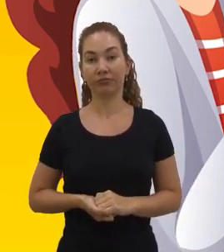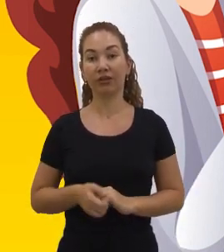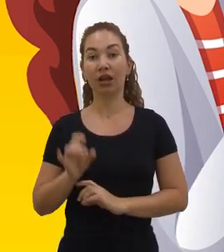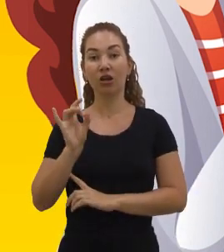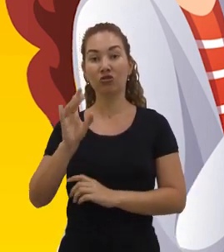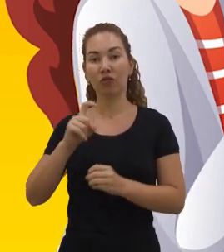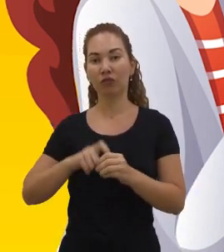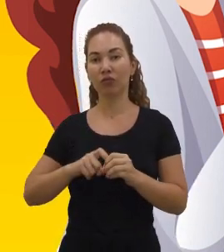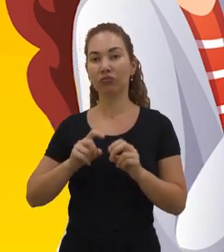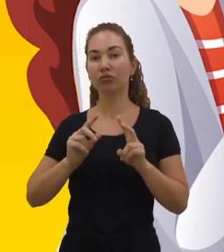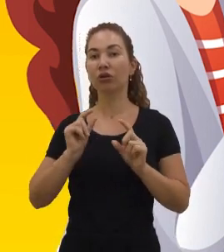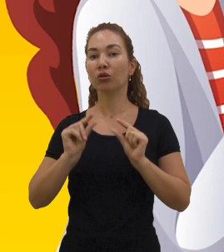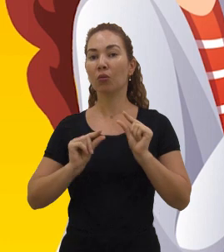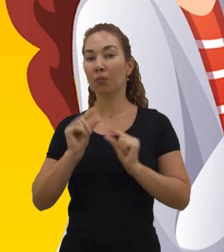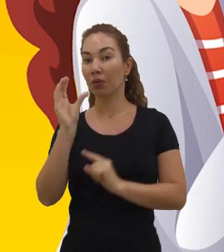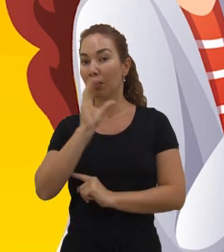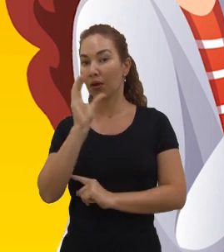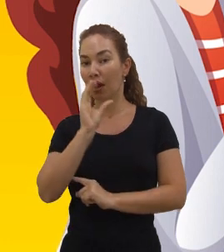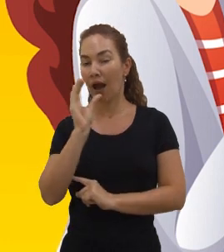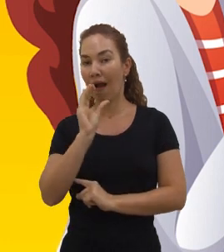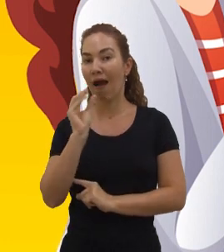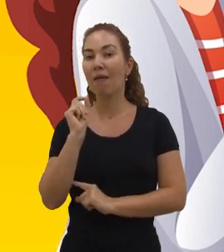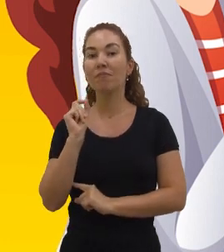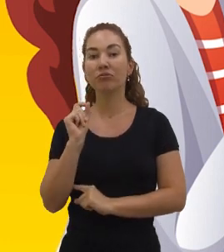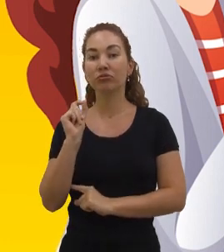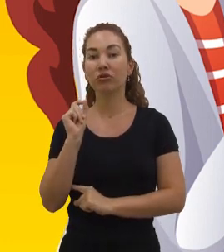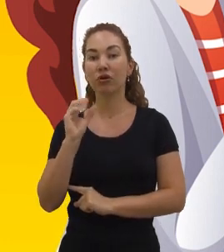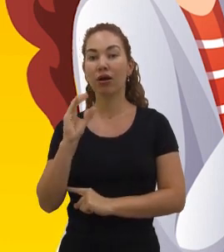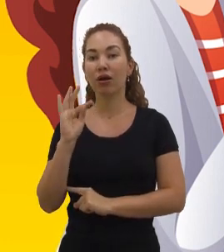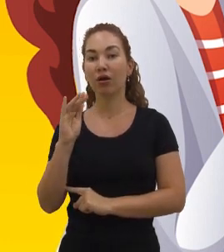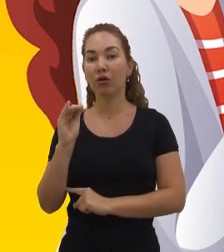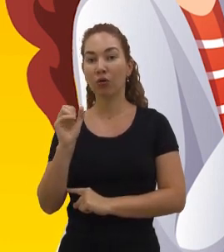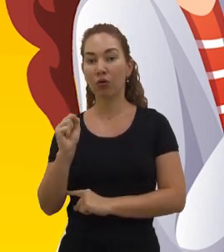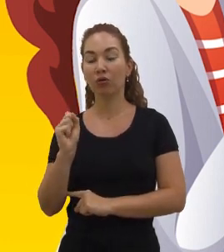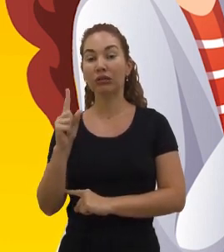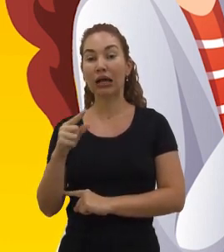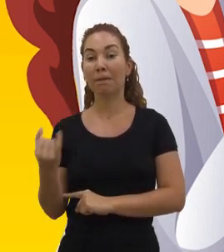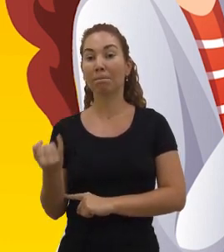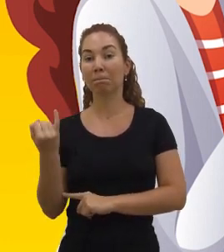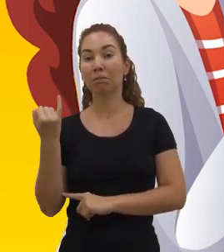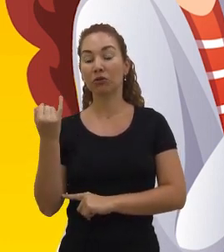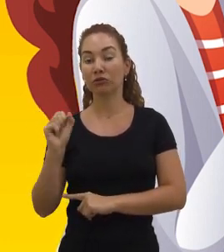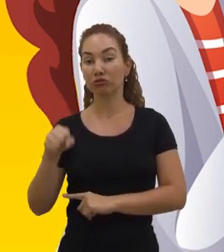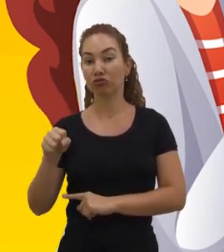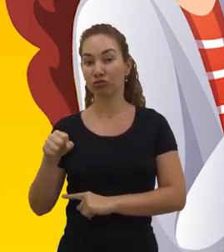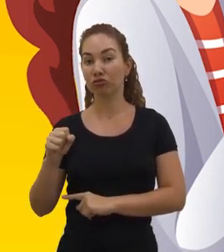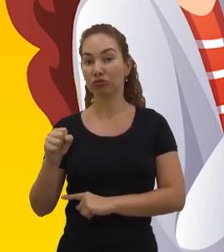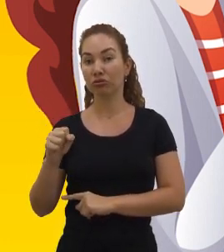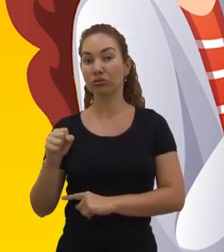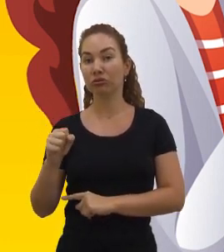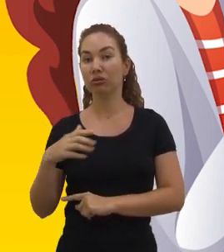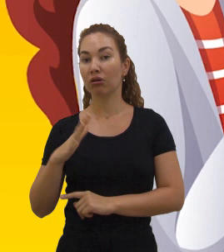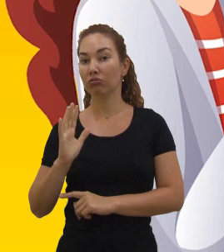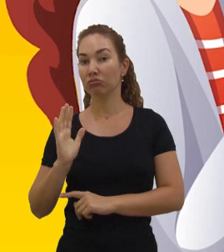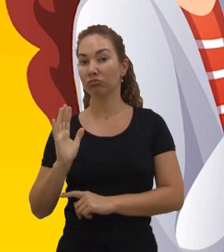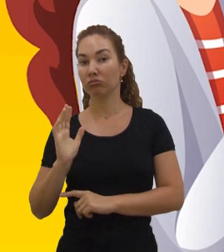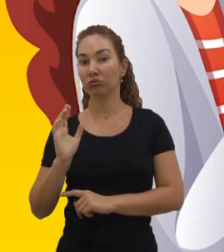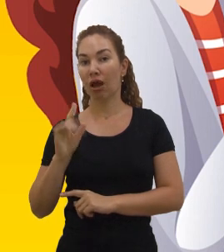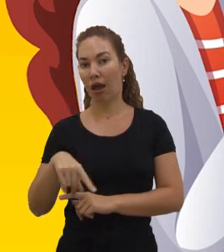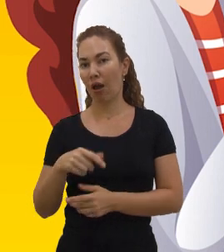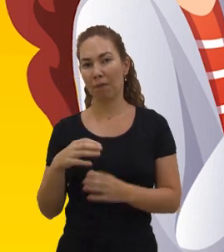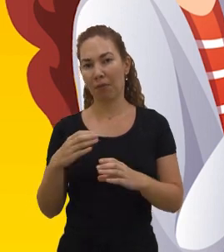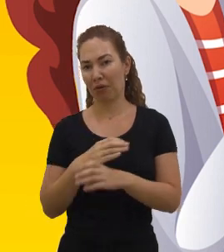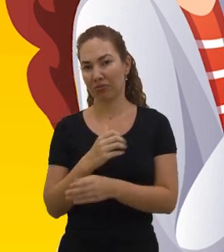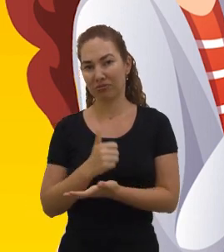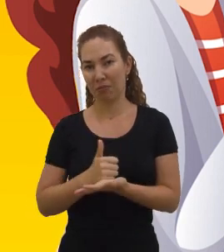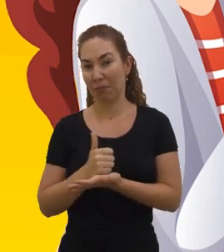Só retomando um pouco rapidamente, as cotas elas são importantes, sim. Cheguei numa conclusão